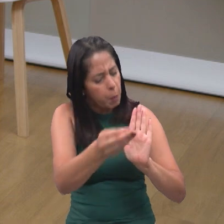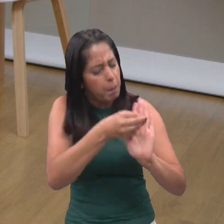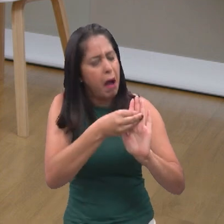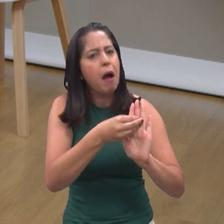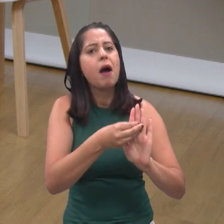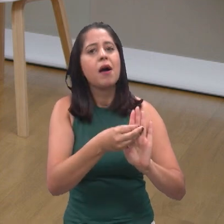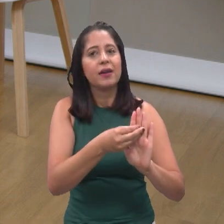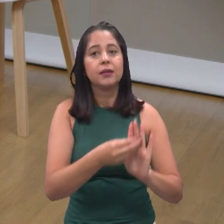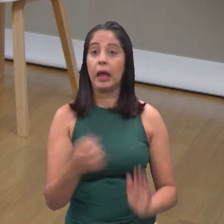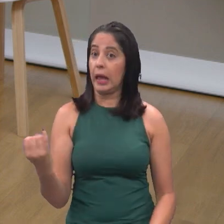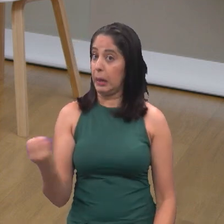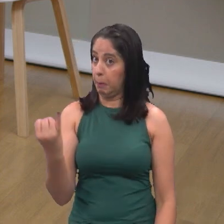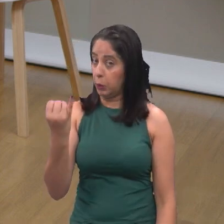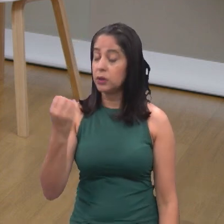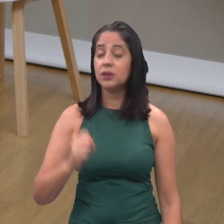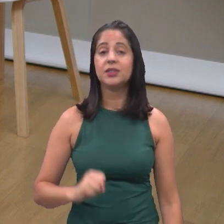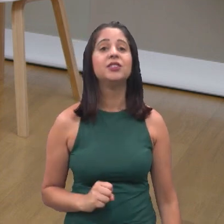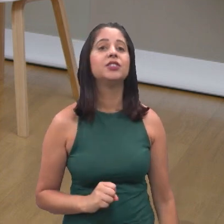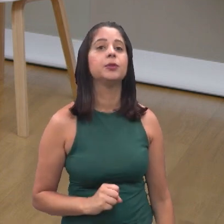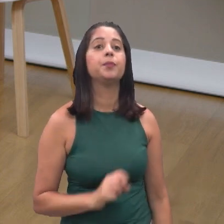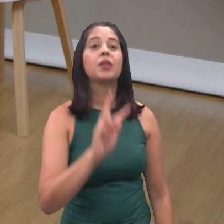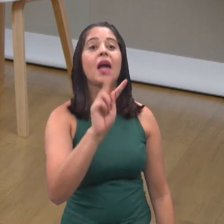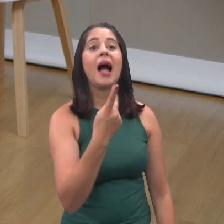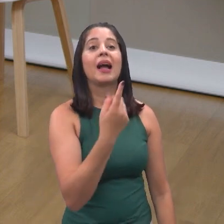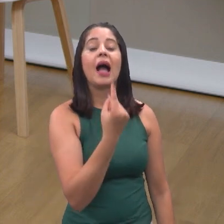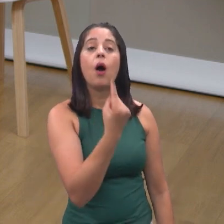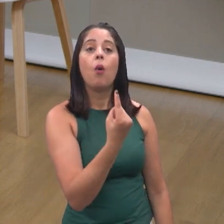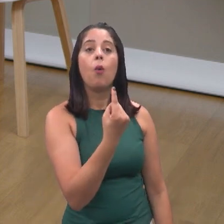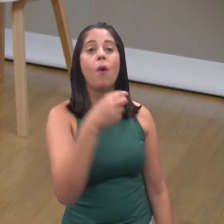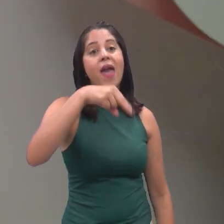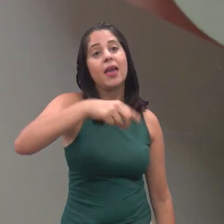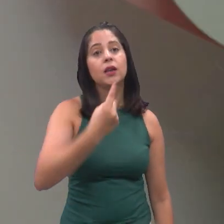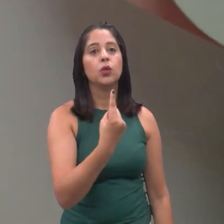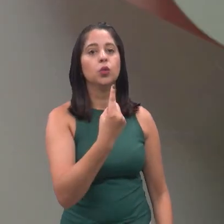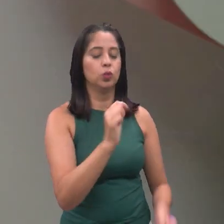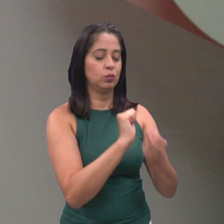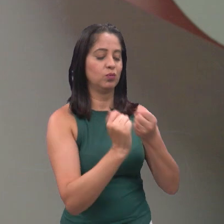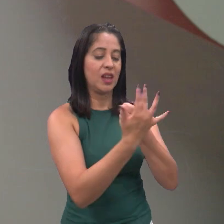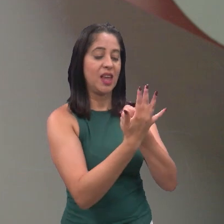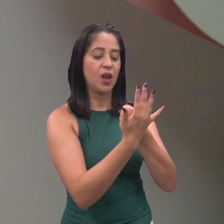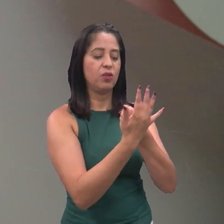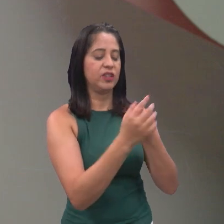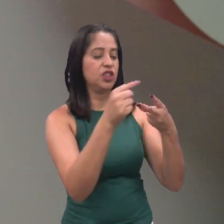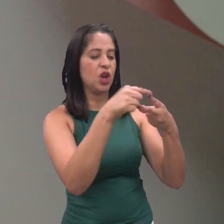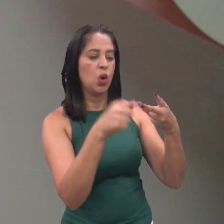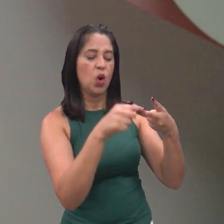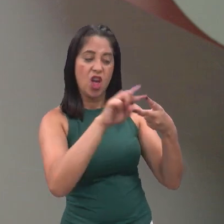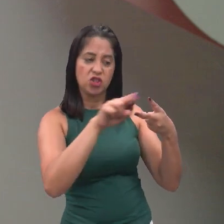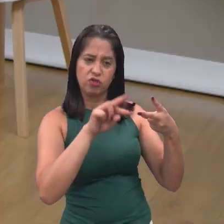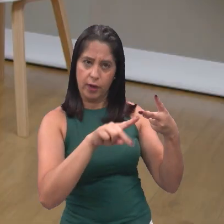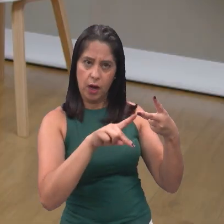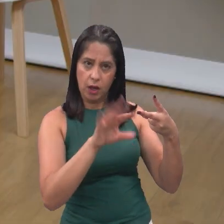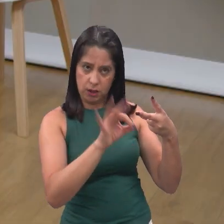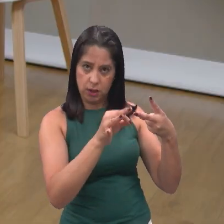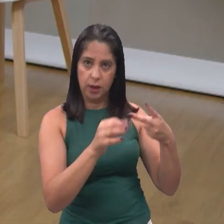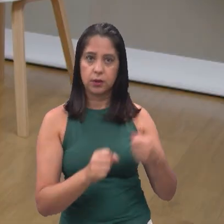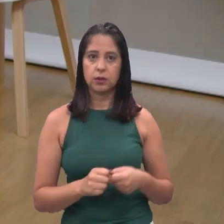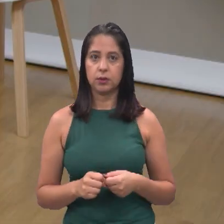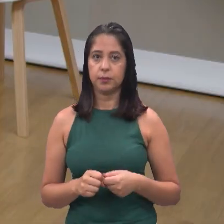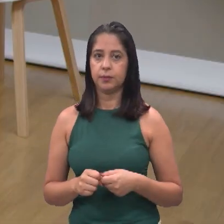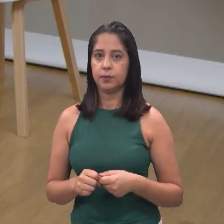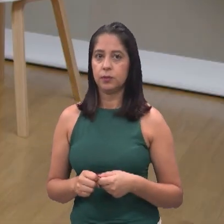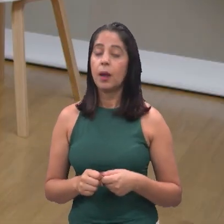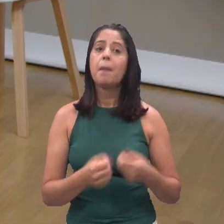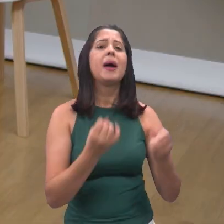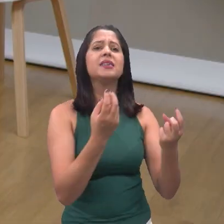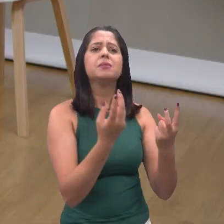É muito importante. H1N1 e Covid, são doenças diferentes? São doenças diferentes. Mas muito parecidas.